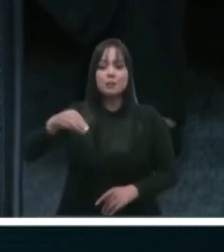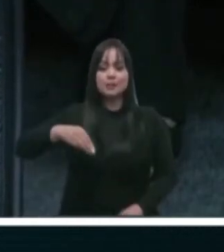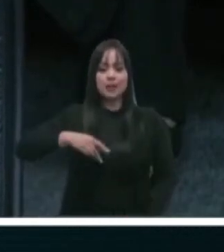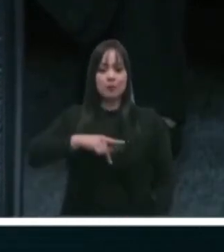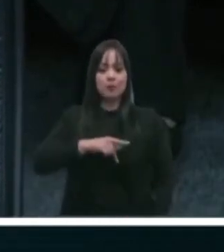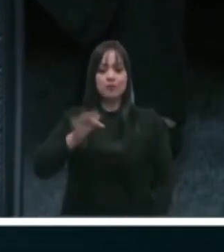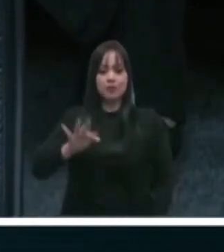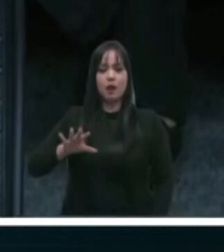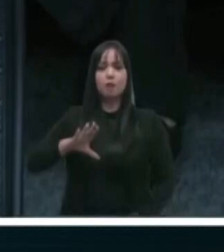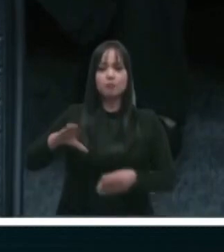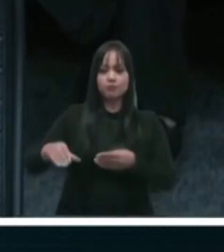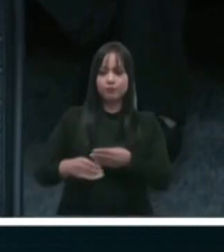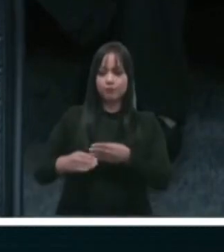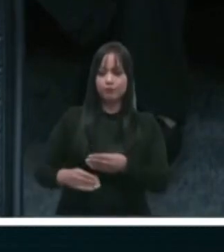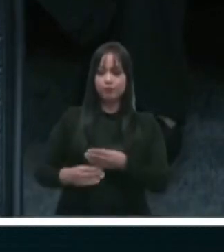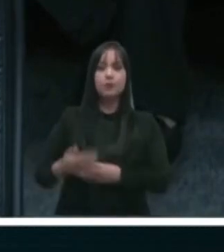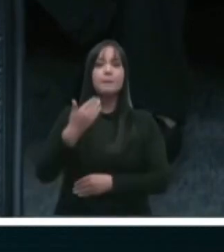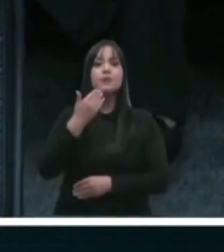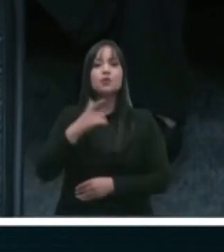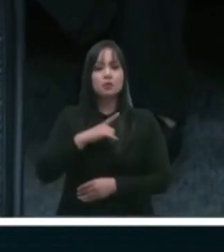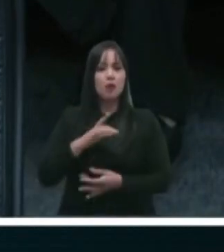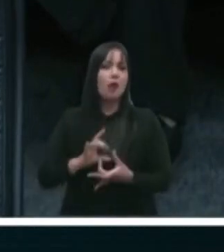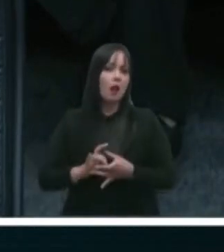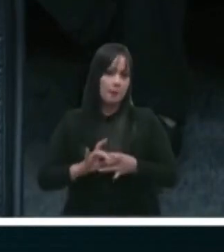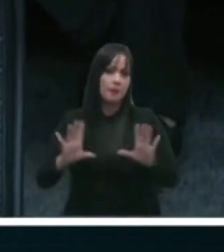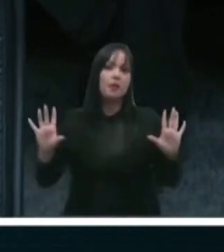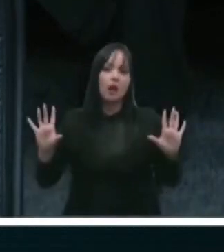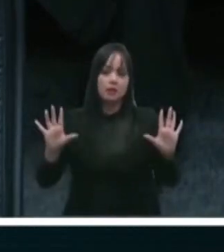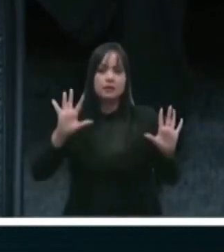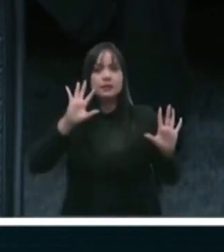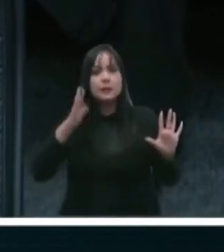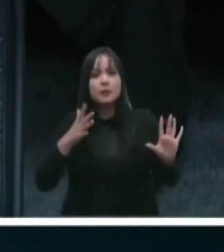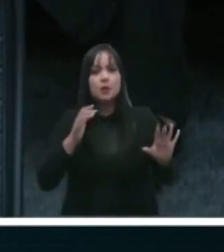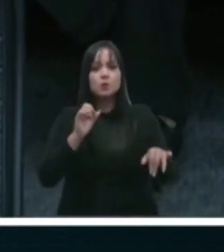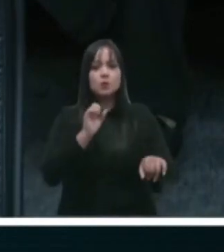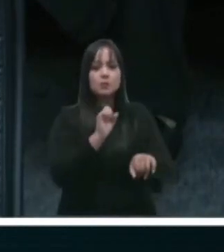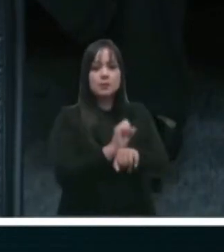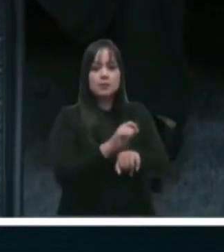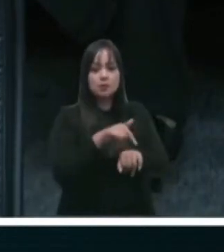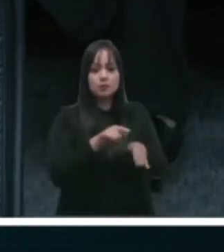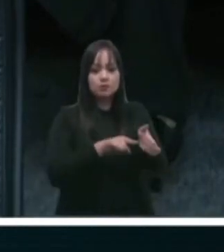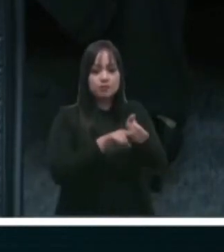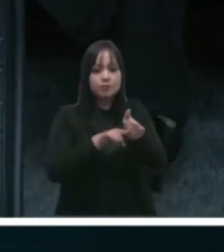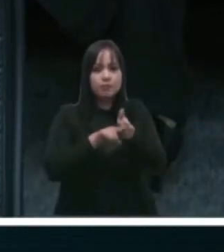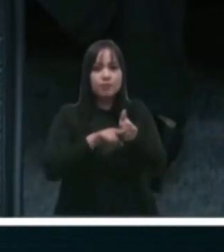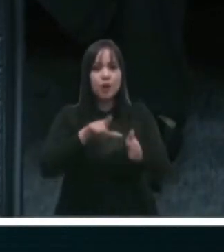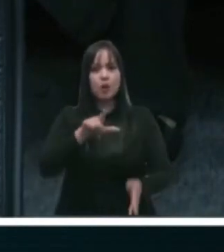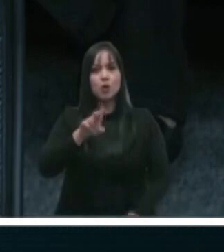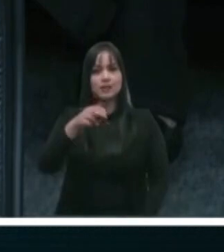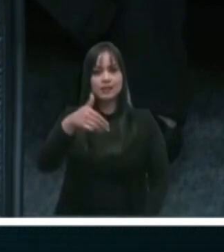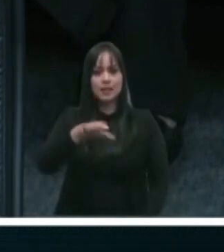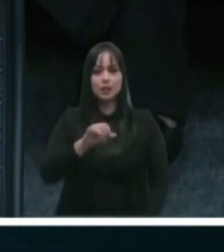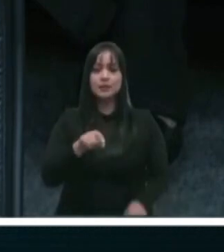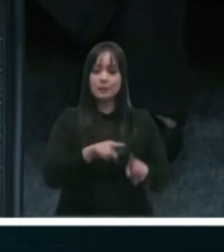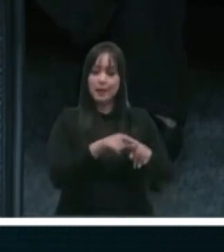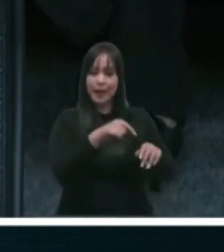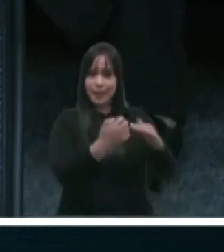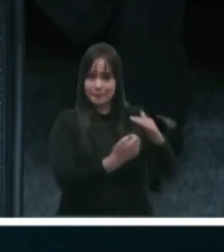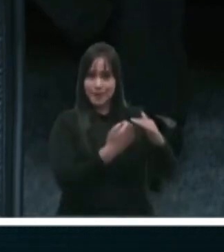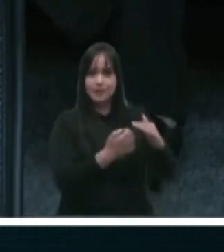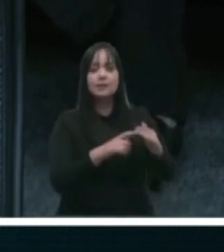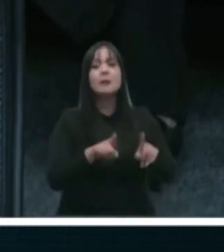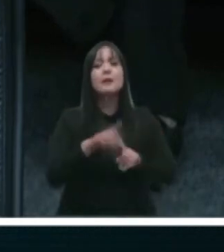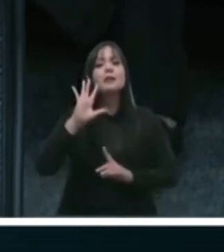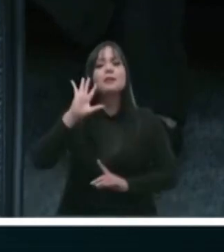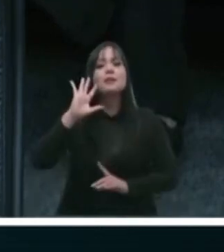e após a reiteração do pedido, ele concede uma liminar, determina a suspensão do inquérito em relação ao Luciano e à empresa MDP e